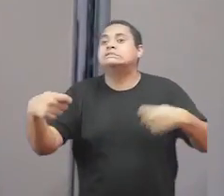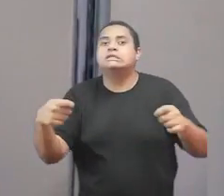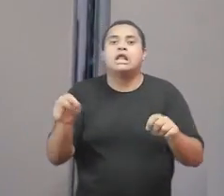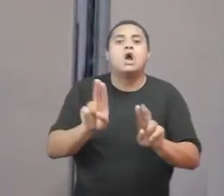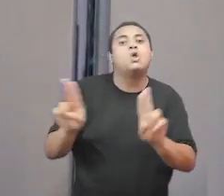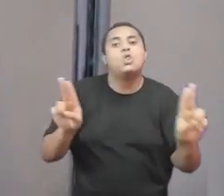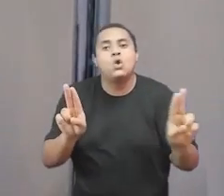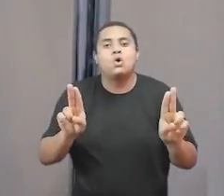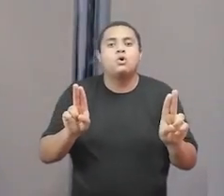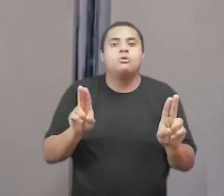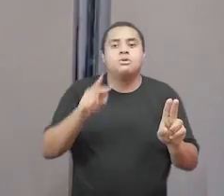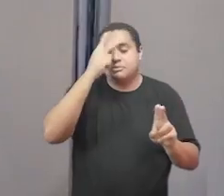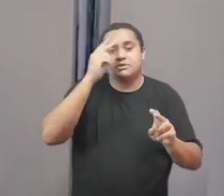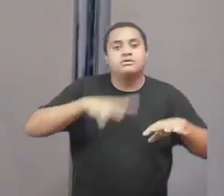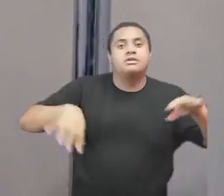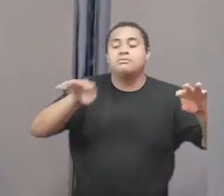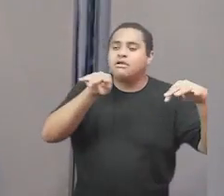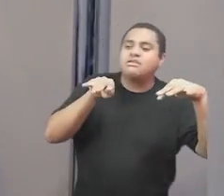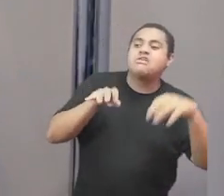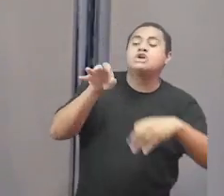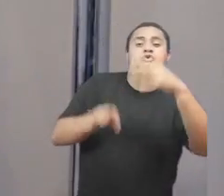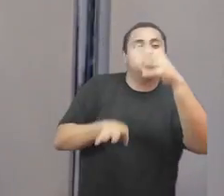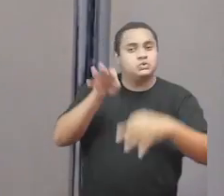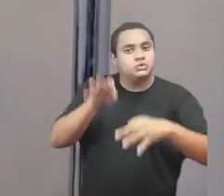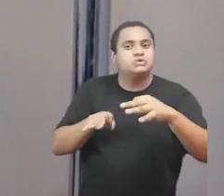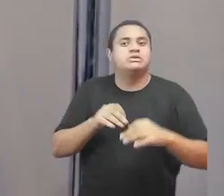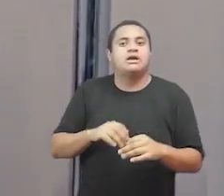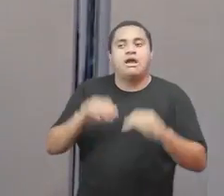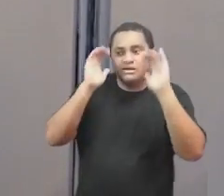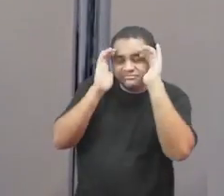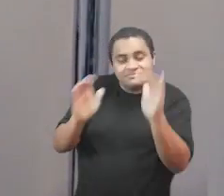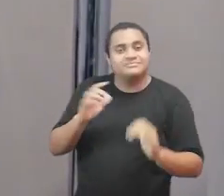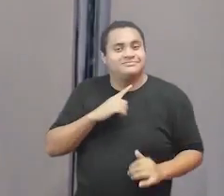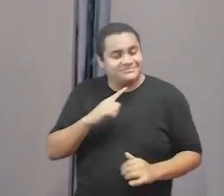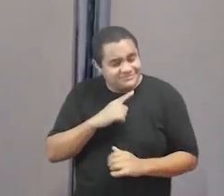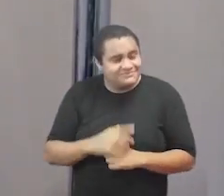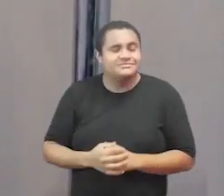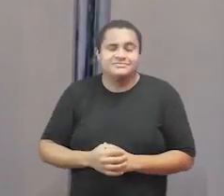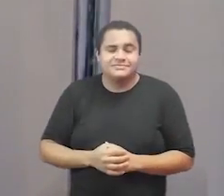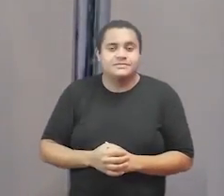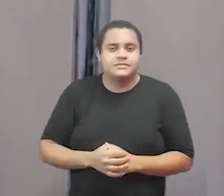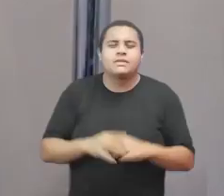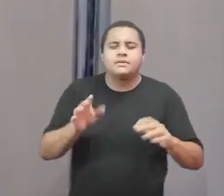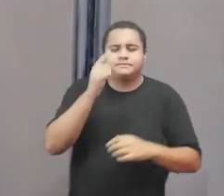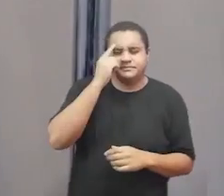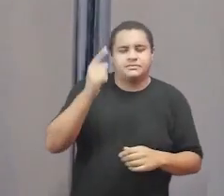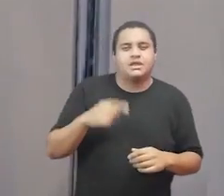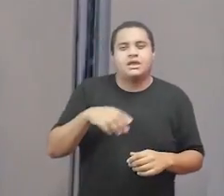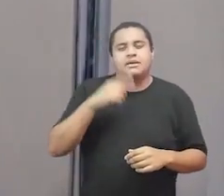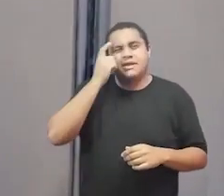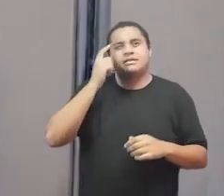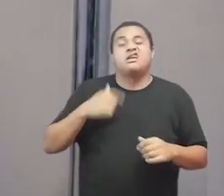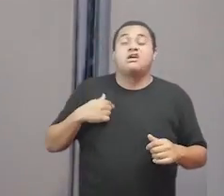rótulos. E rótulos viram crenças e a gente age baseado nesses rótulos. Então o que acontece? O conceito de zona de